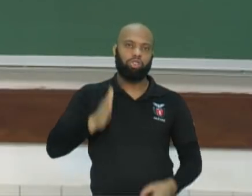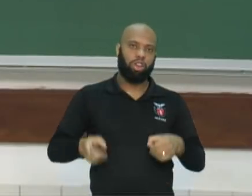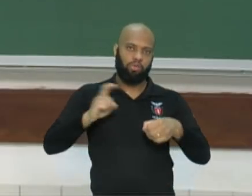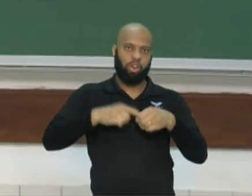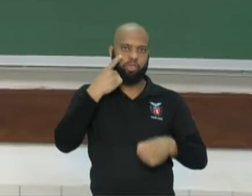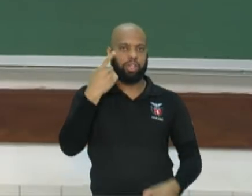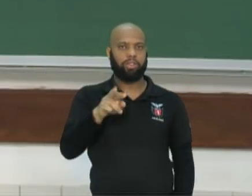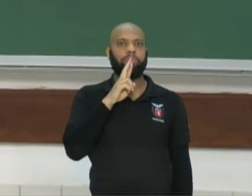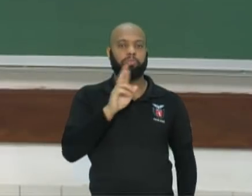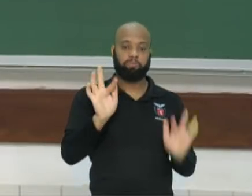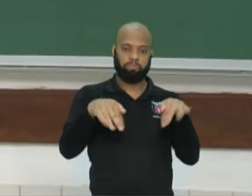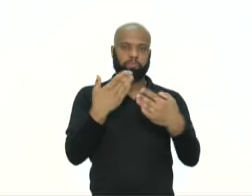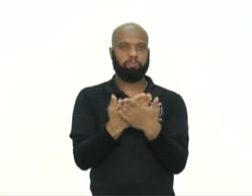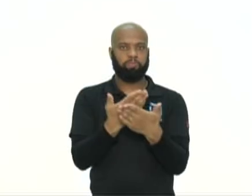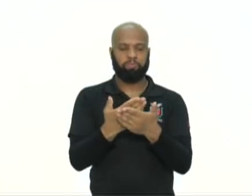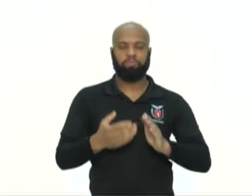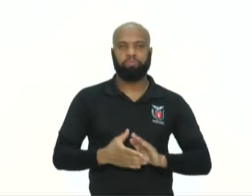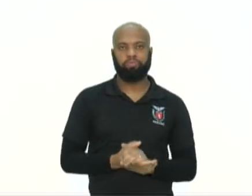volta para corrigir e finalizar.